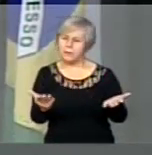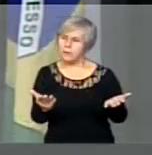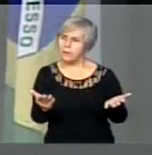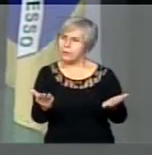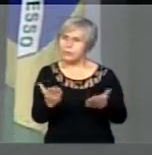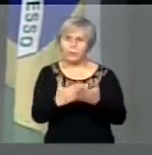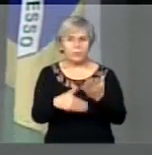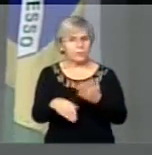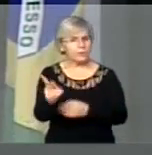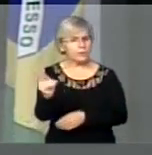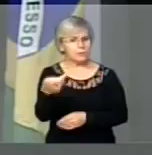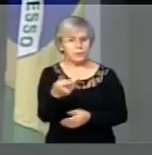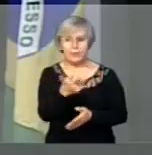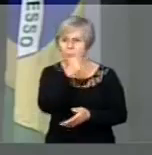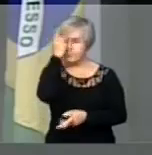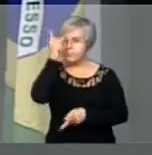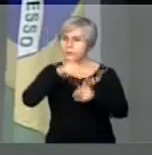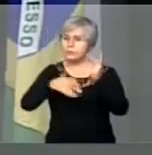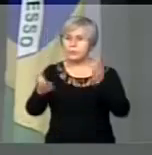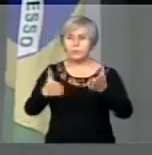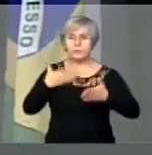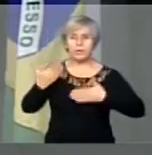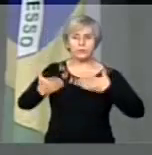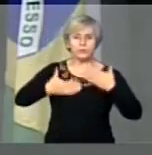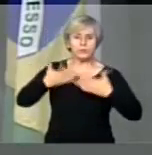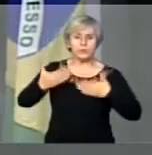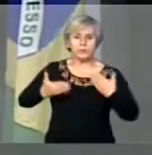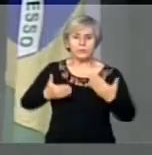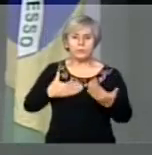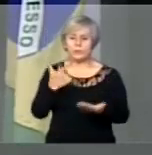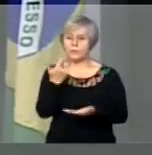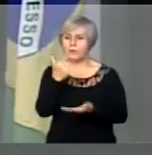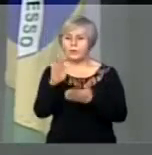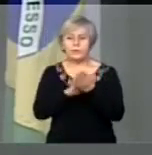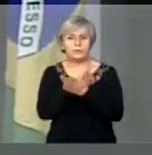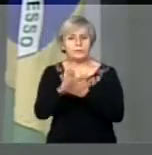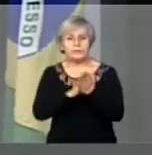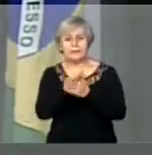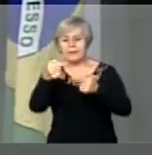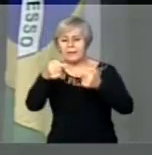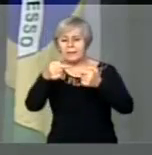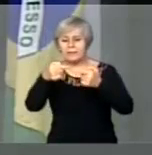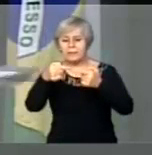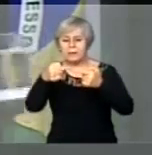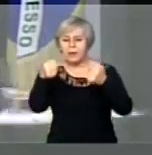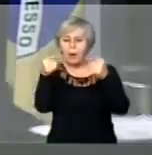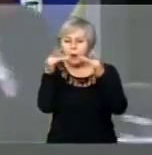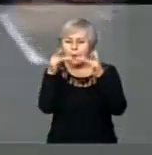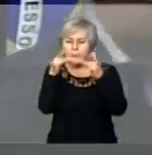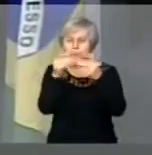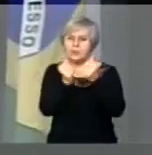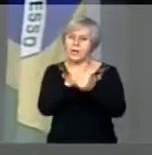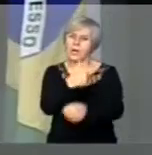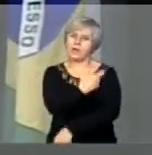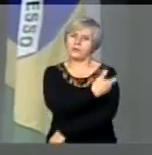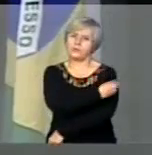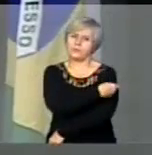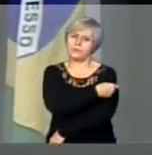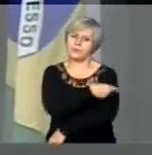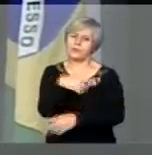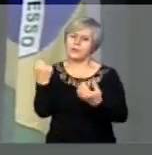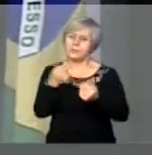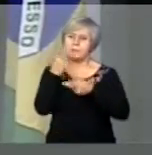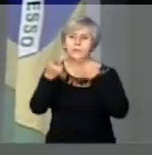porque as pessoas se assustam e não há nenhum elemento ligando a vacina. Nós precisamos ter uma fala